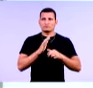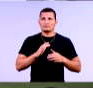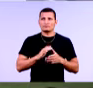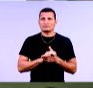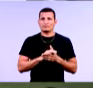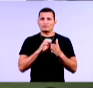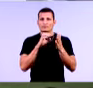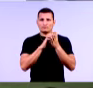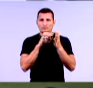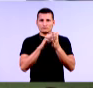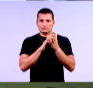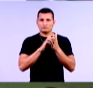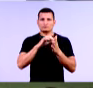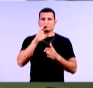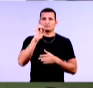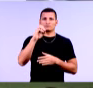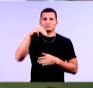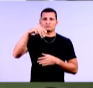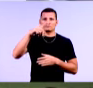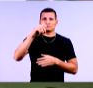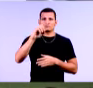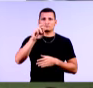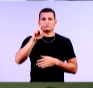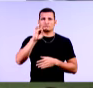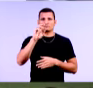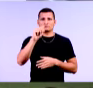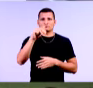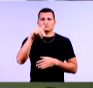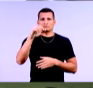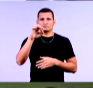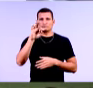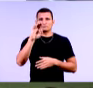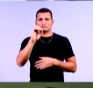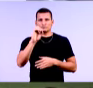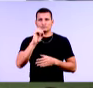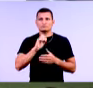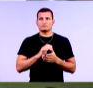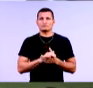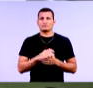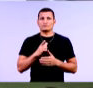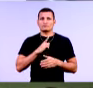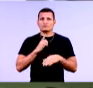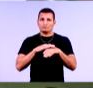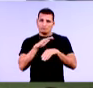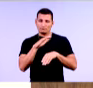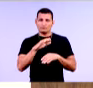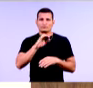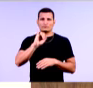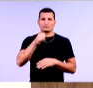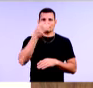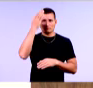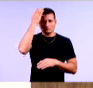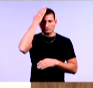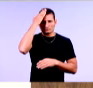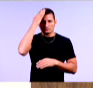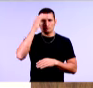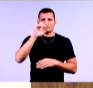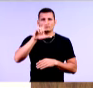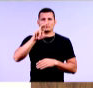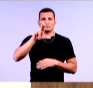As características e o comportamento. Isso mesmo. Temos mais exemplos, né? Aqui de Ji-Paraná, o Lucas também seria uma lâmpada